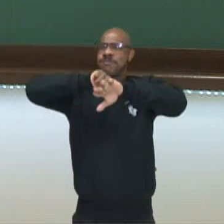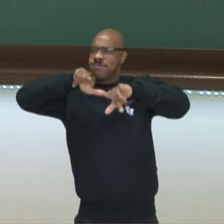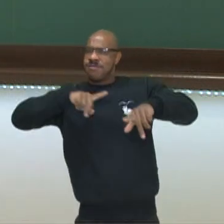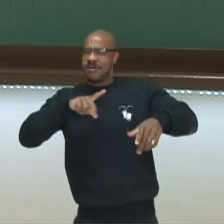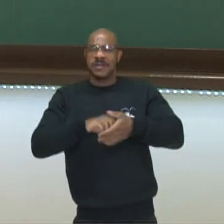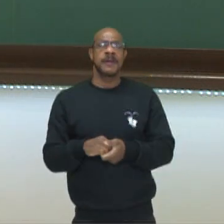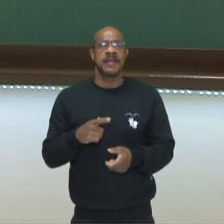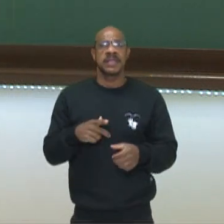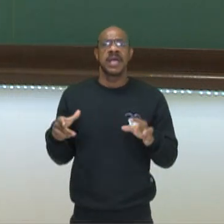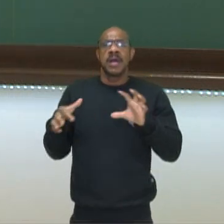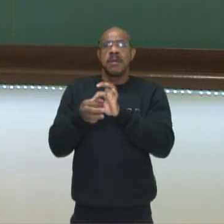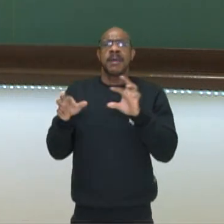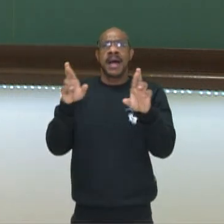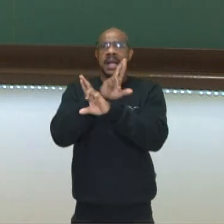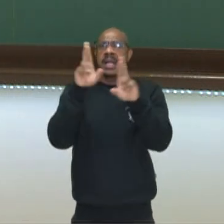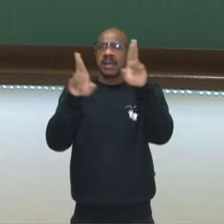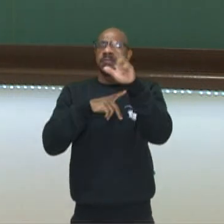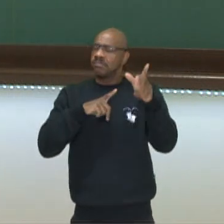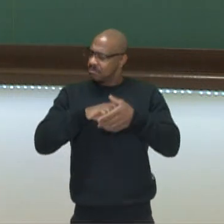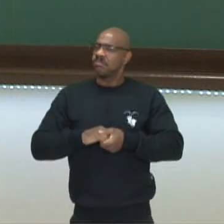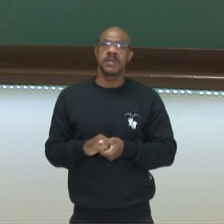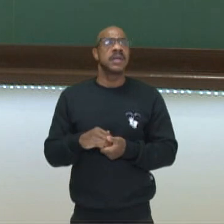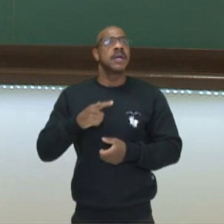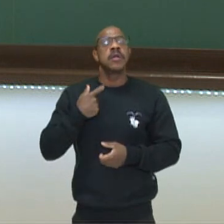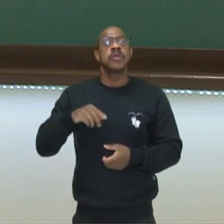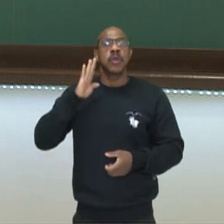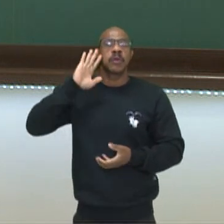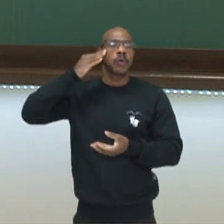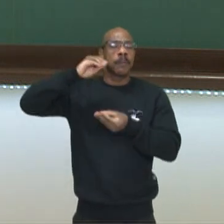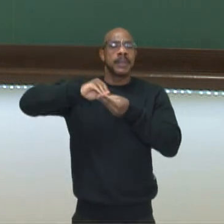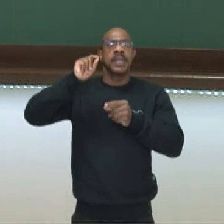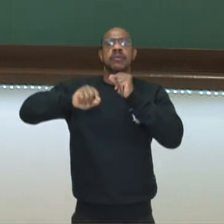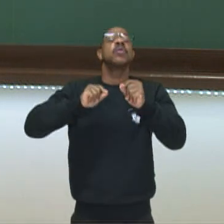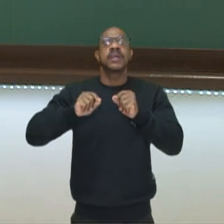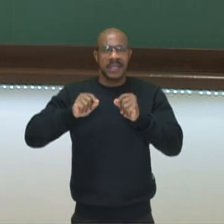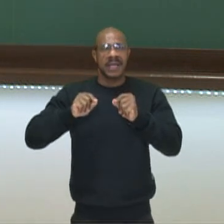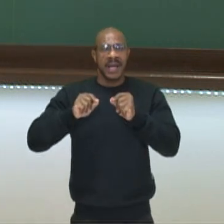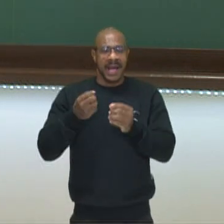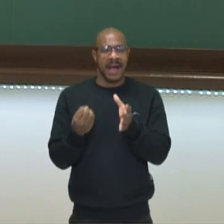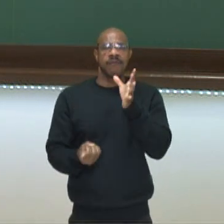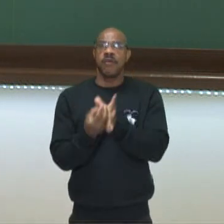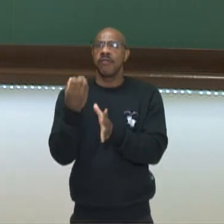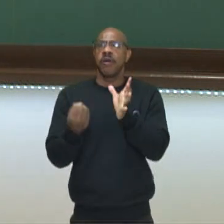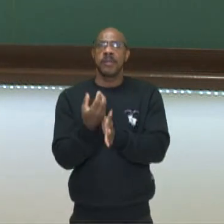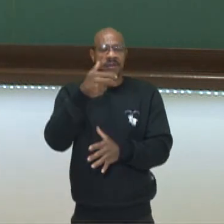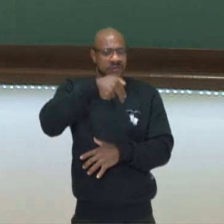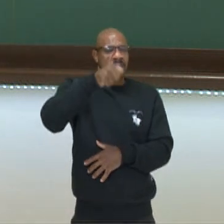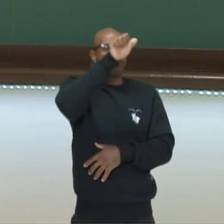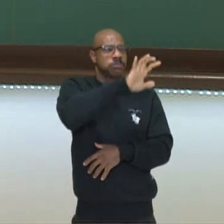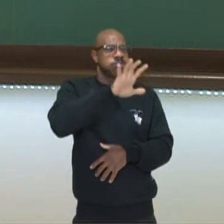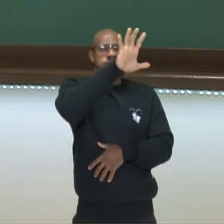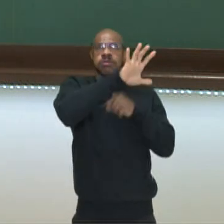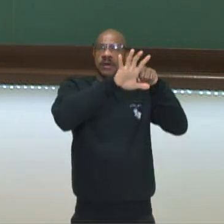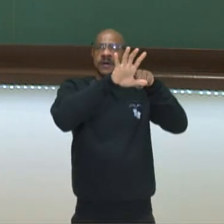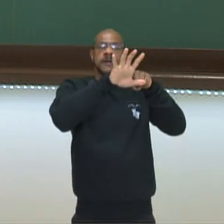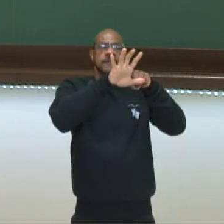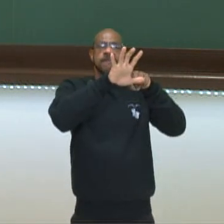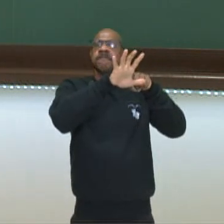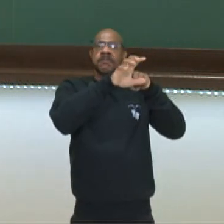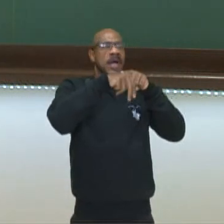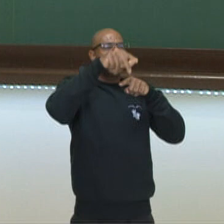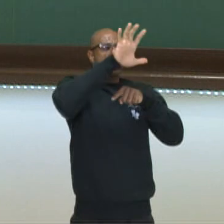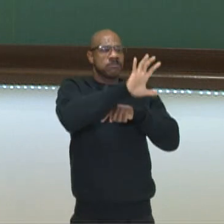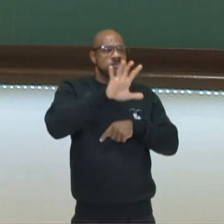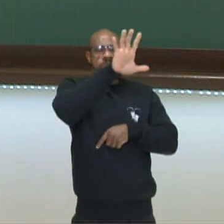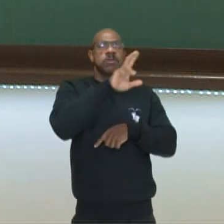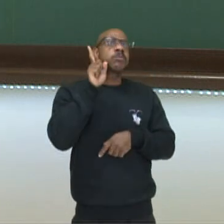Unidos. Então, quando a gente compreende a formação do território norte-americano, isso nos permite também a compreensão sobre algumas